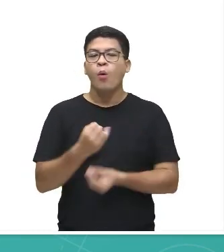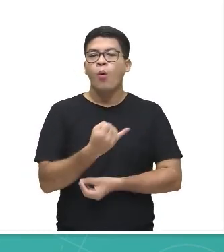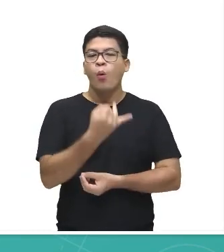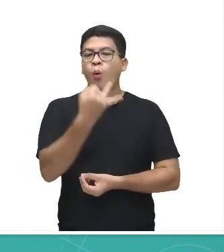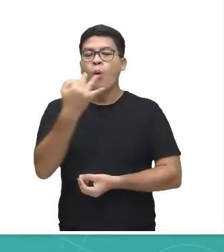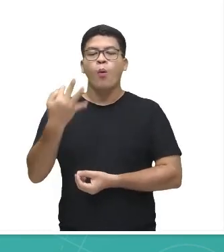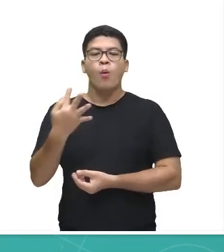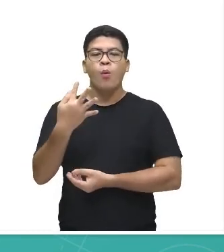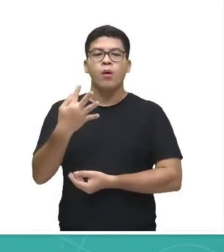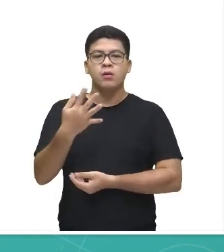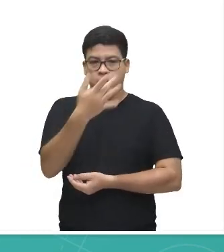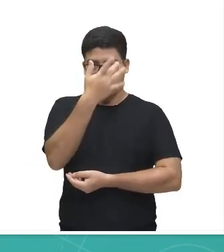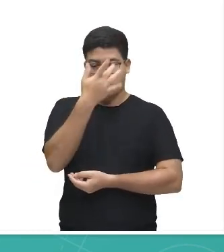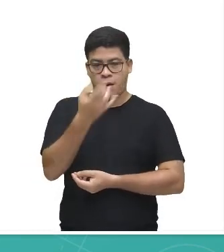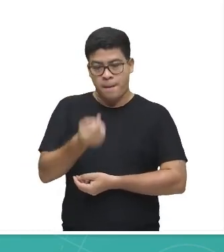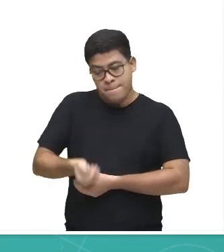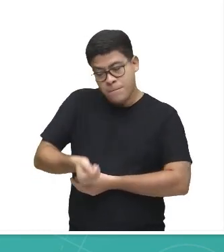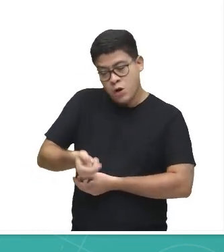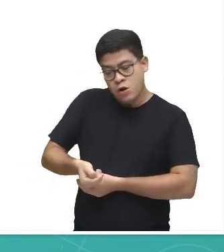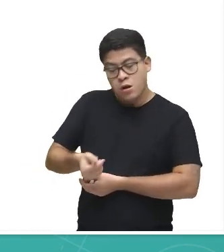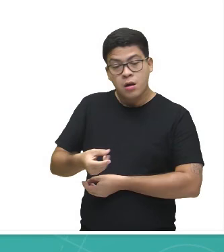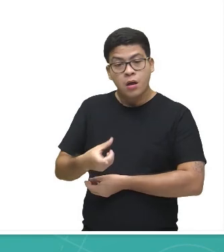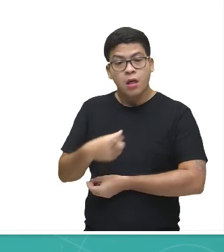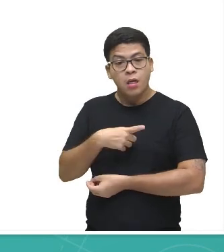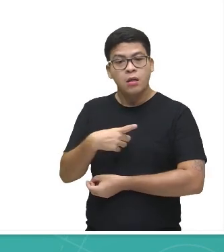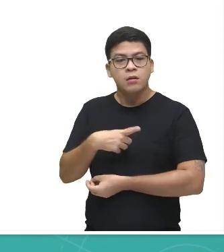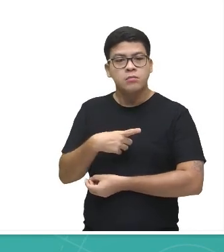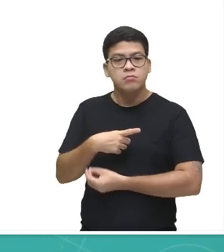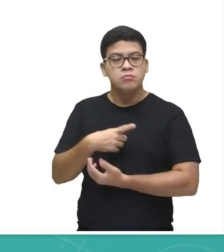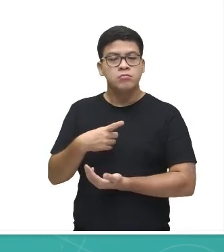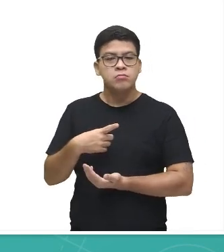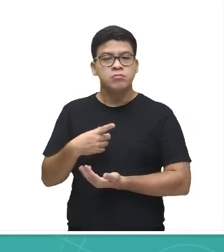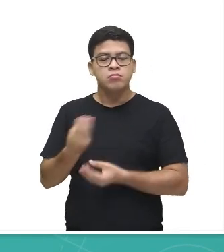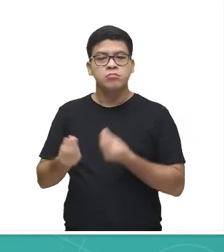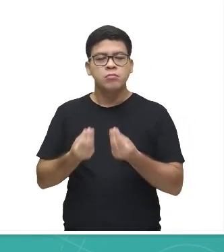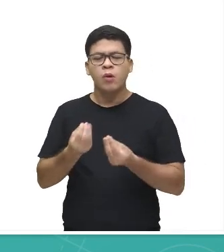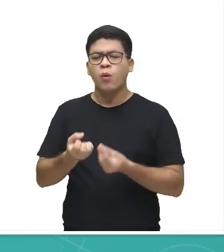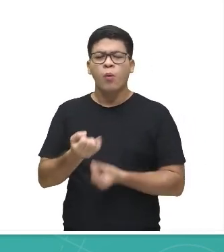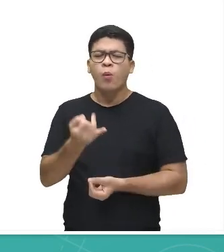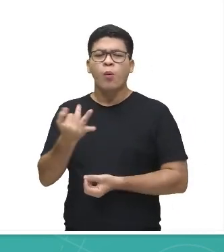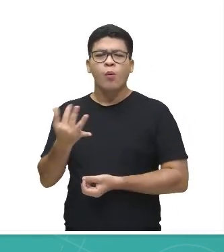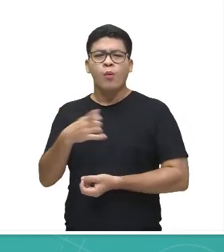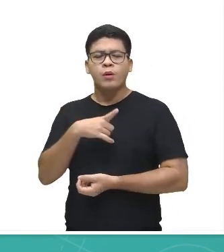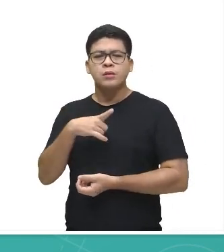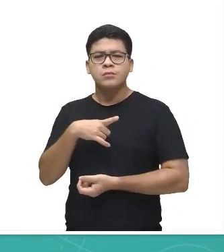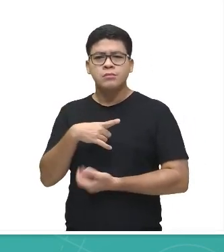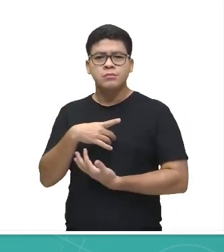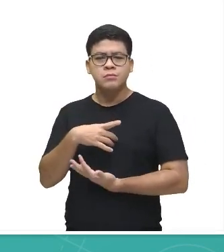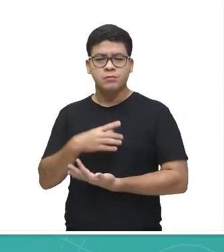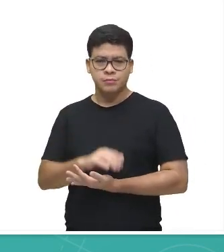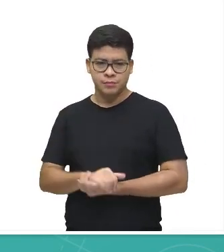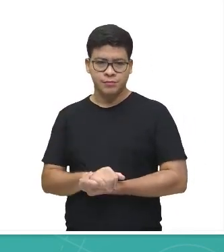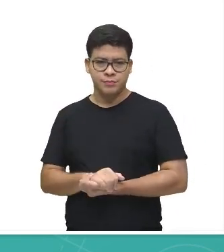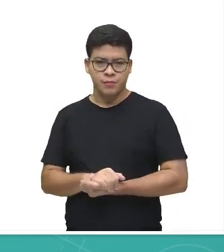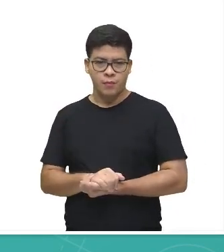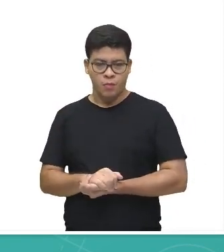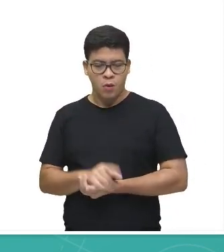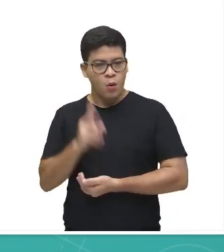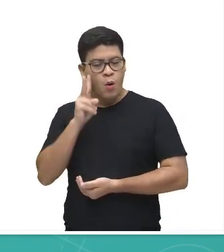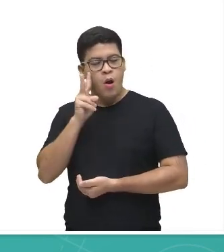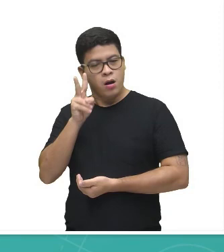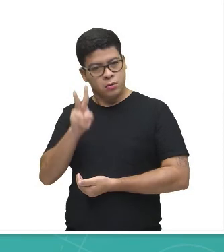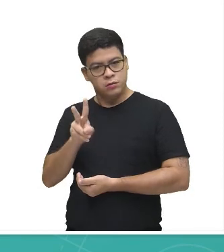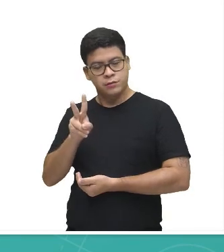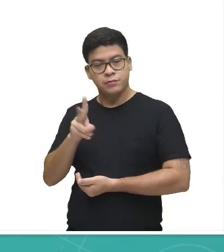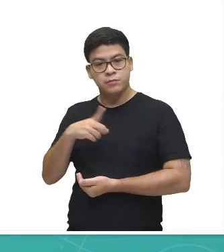quantidade de bolinhas de gude que Paulinho possui? Qual é a quantidade de bolinhas de gude que Paulinho possui? Então vejam, é